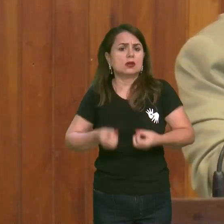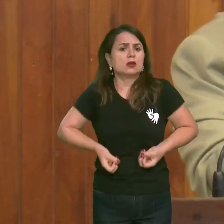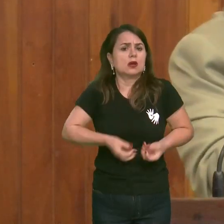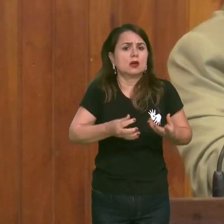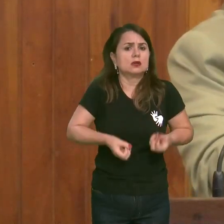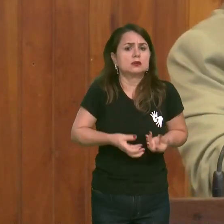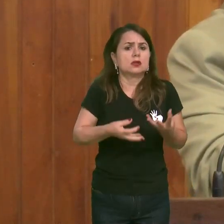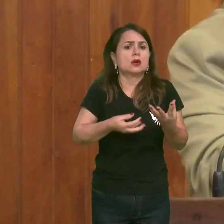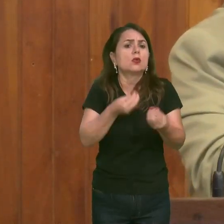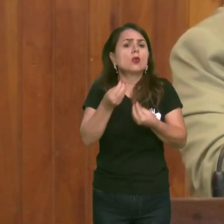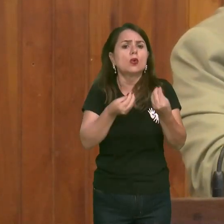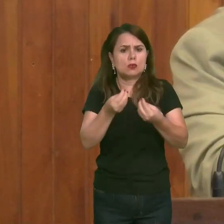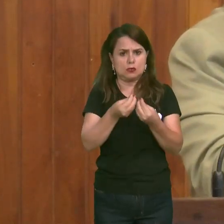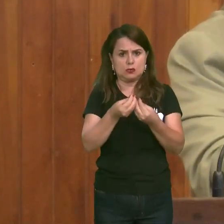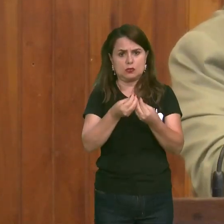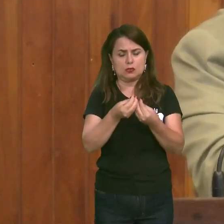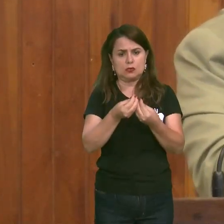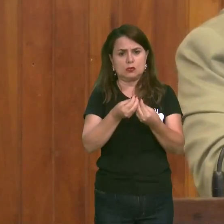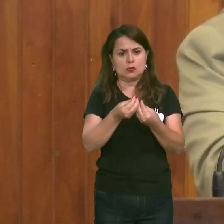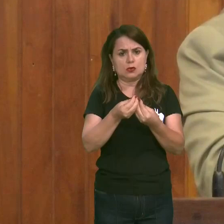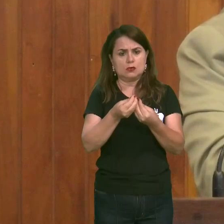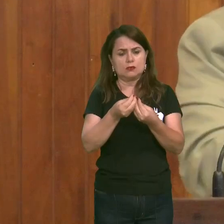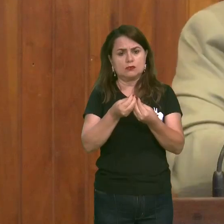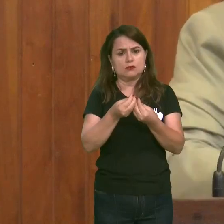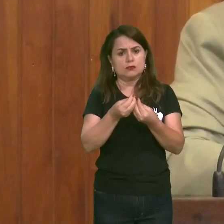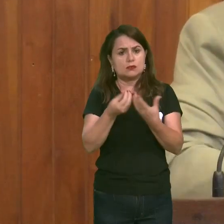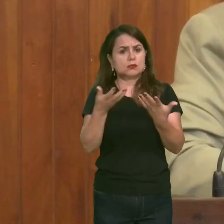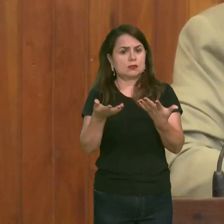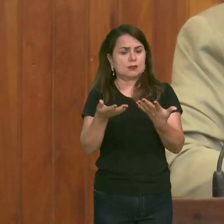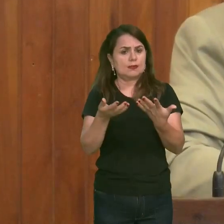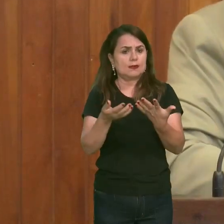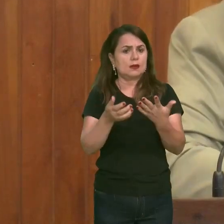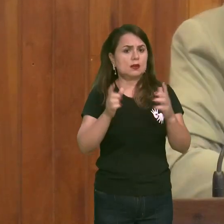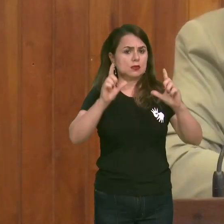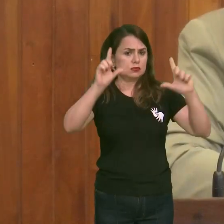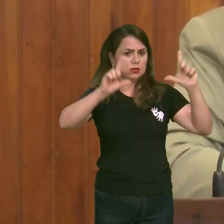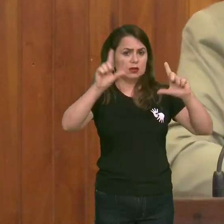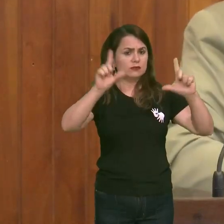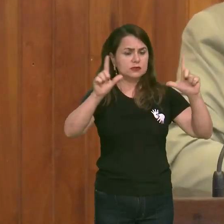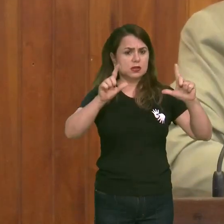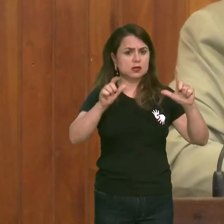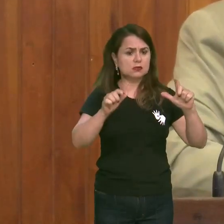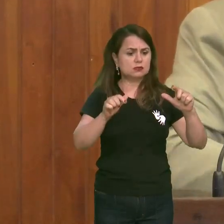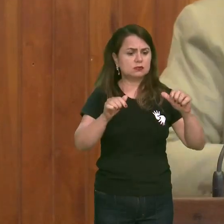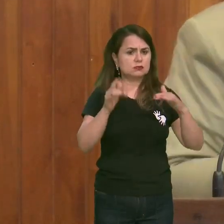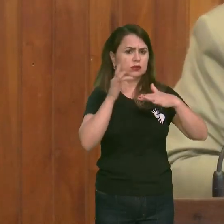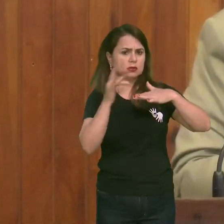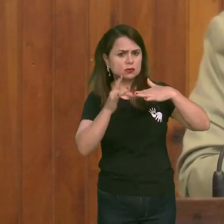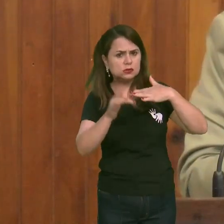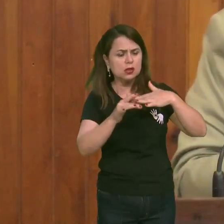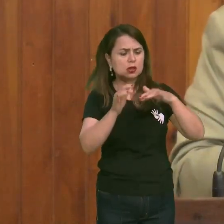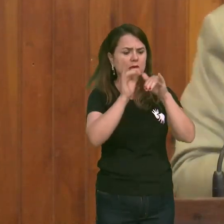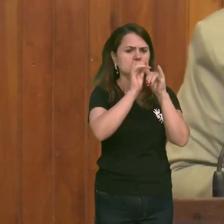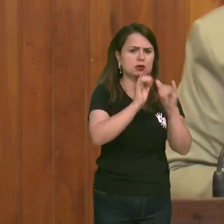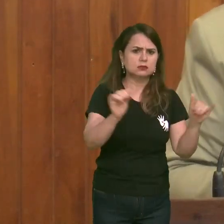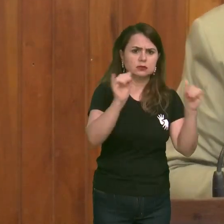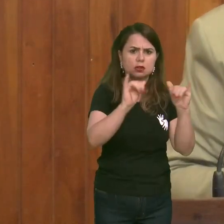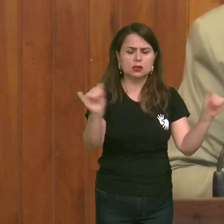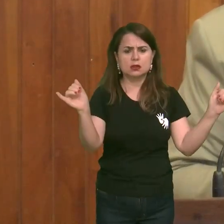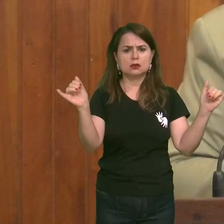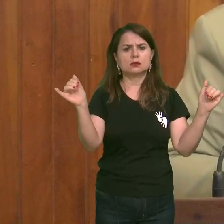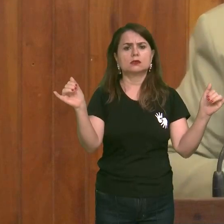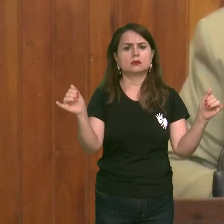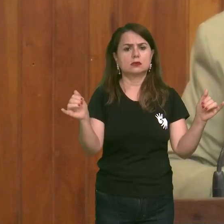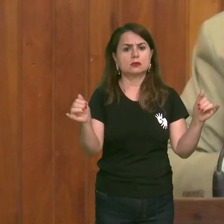só com um blog eles gastaram quase 300 mil reais esse ano e não dando o remédio de câncer é essa a minha